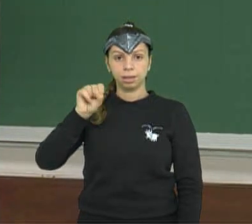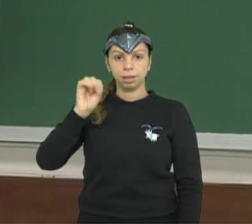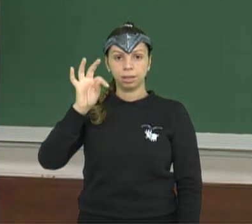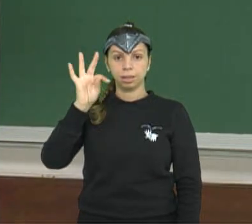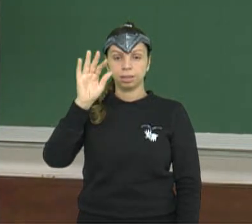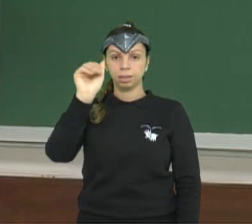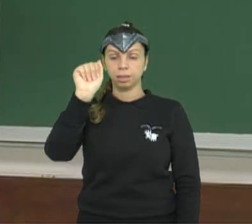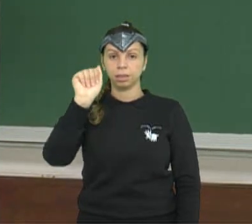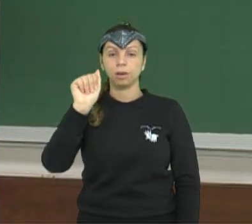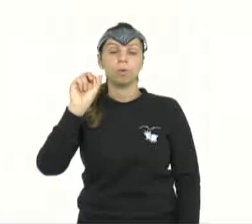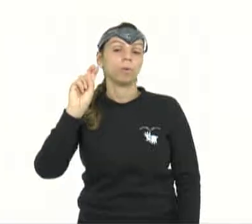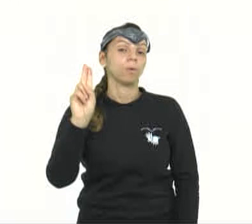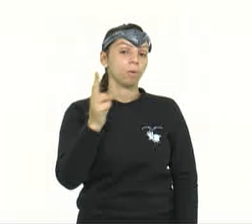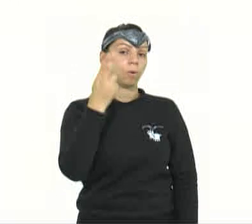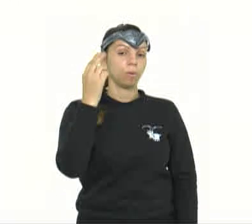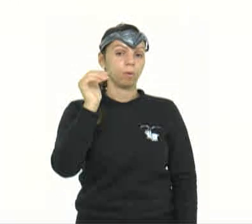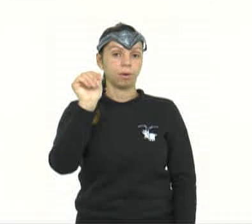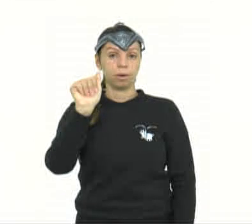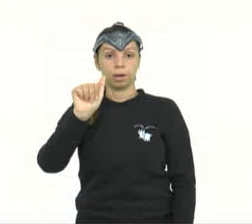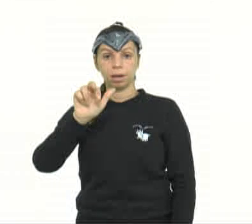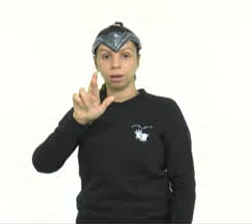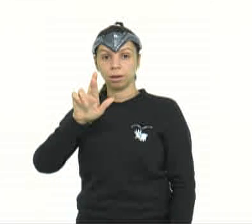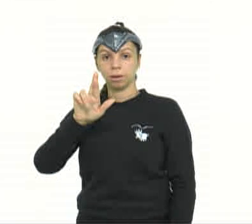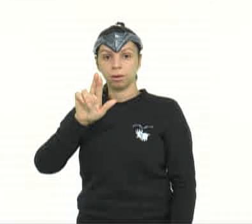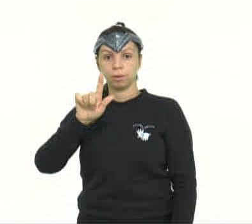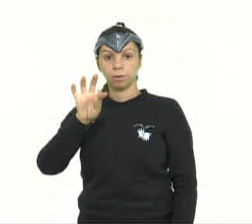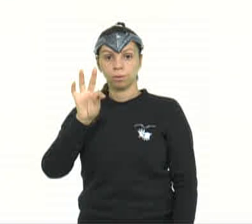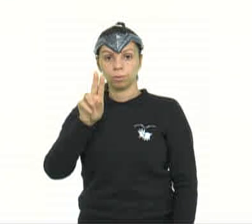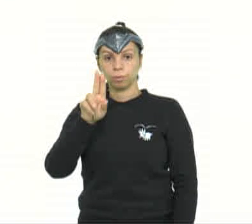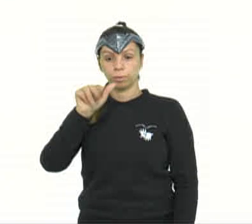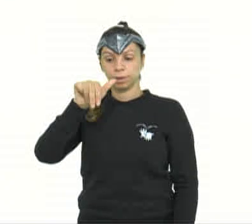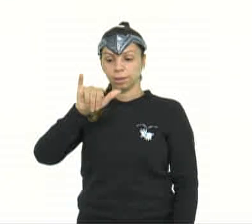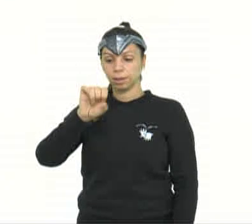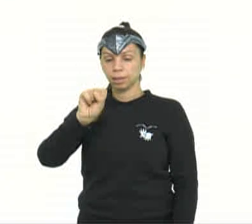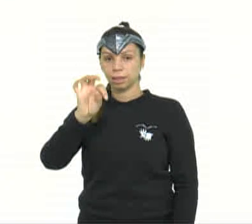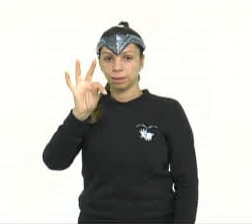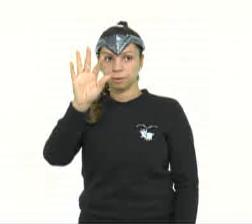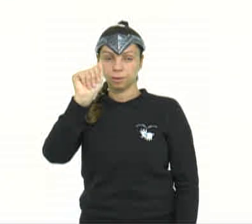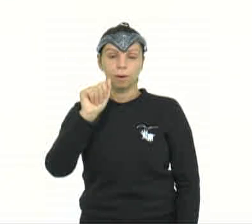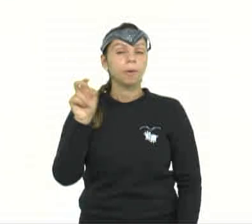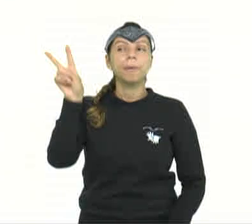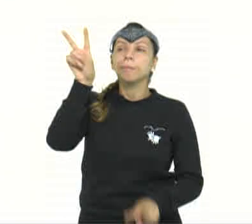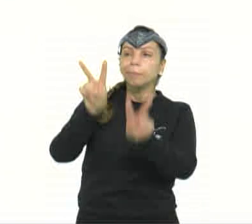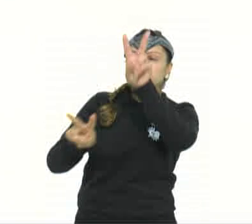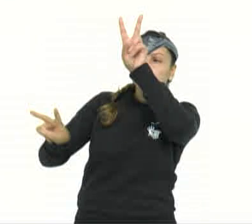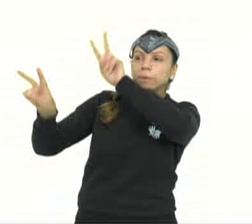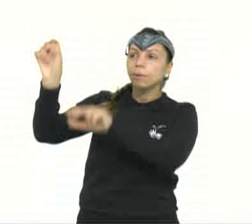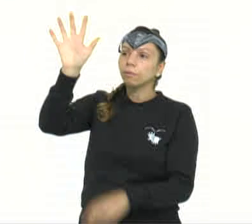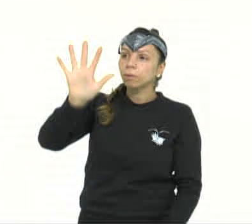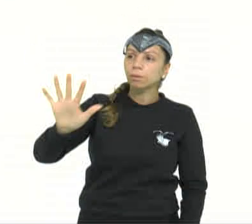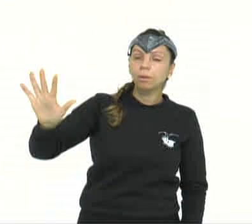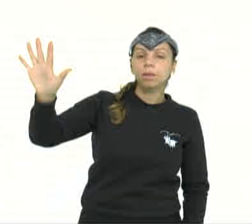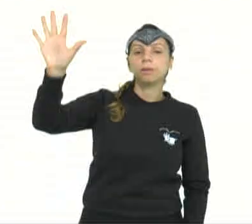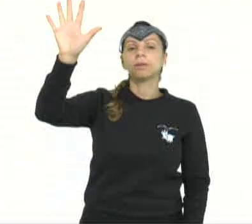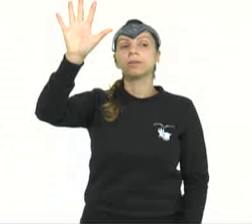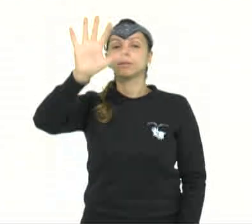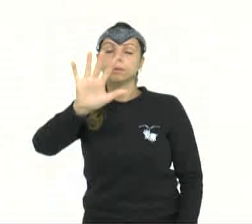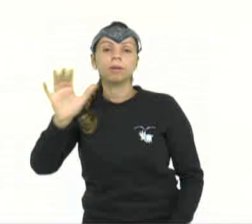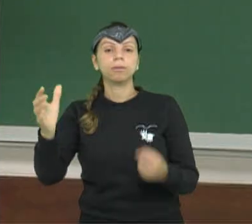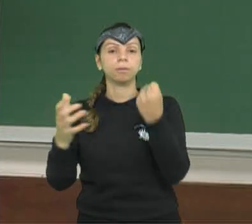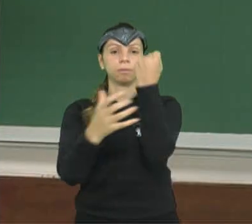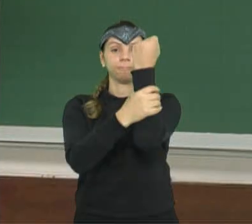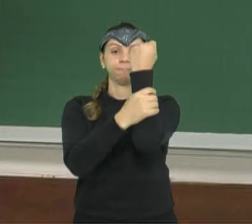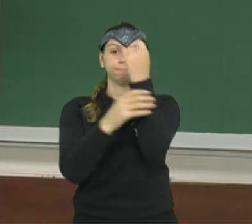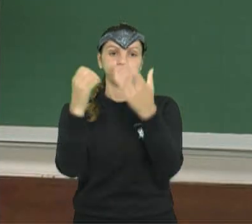conhecidos. Observem aqui nesse desenho da nossa Mulher Maravilha. Olha só os quadrinhos,